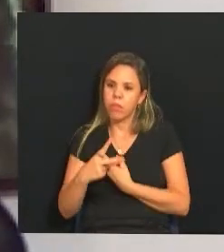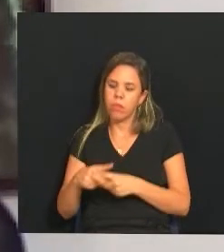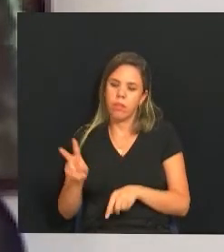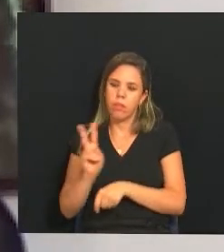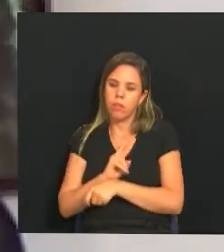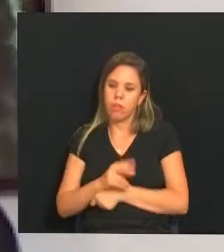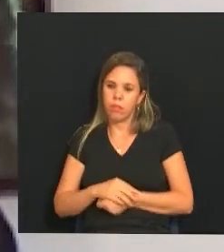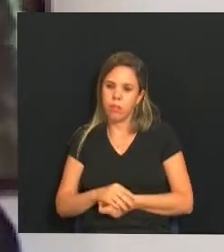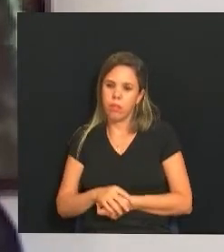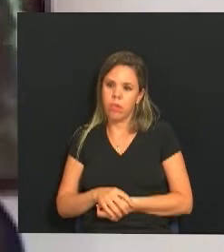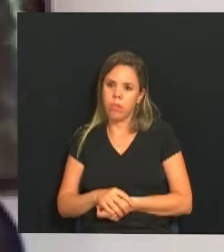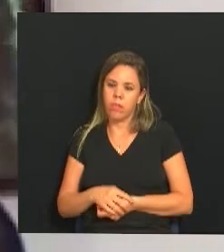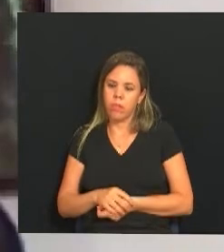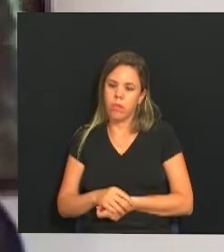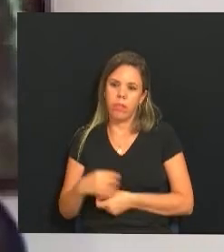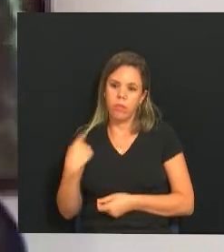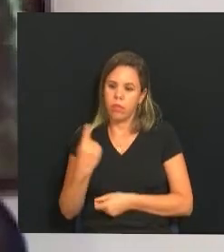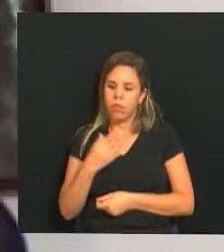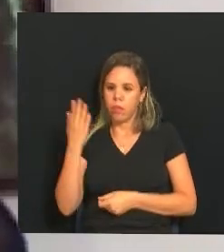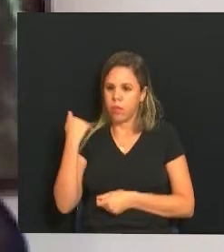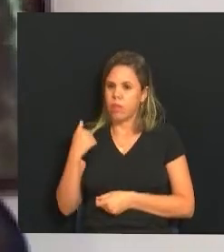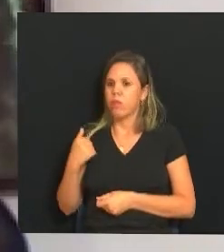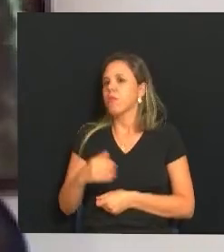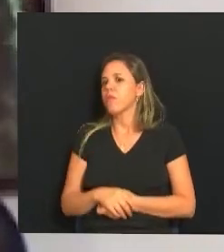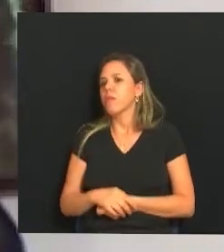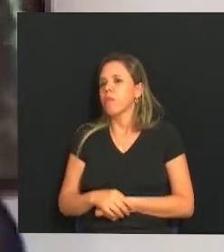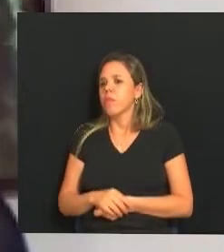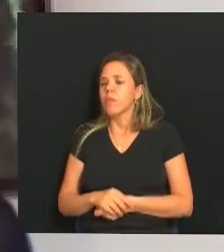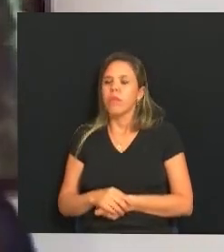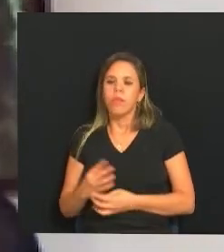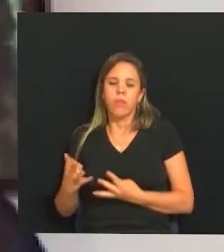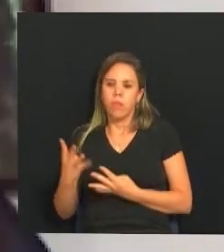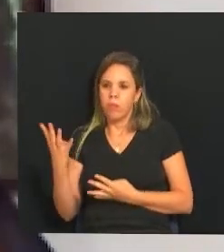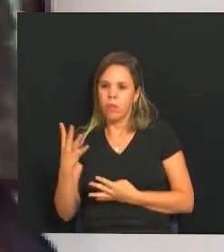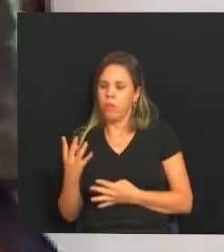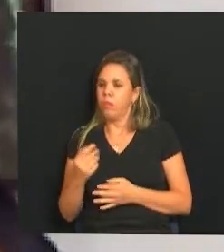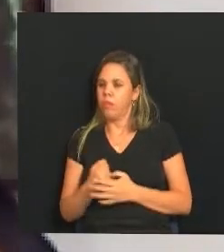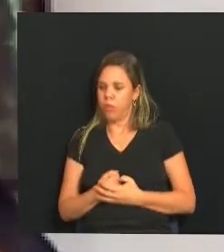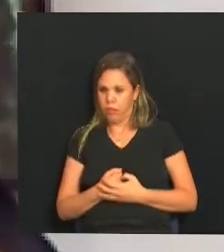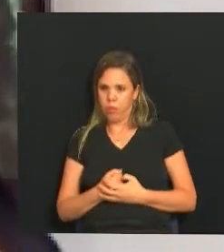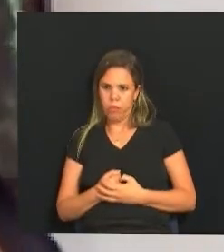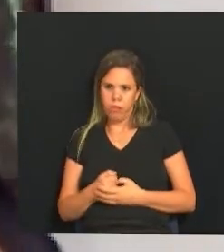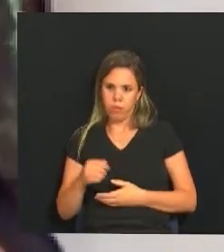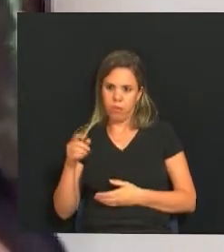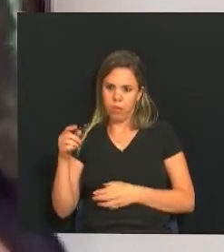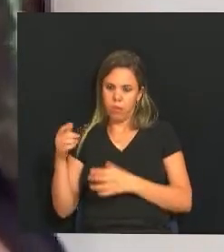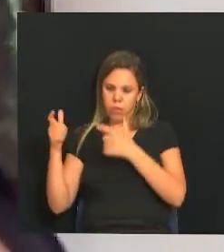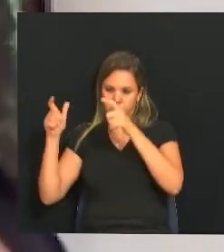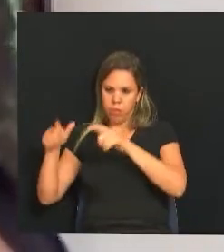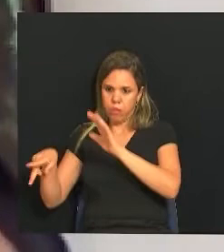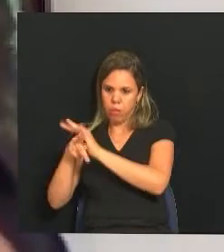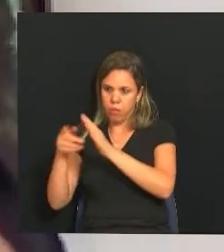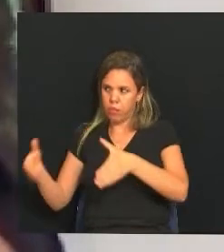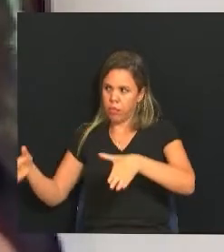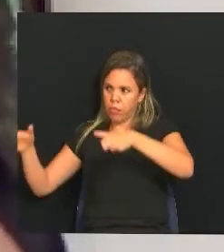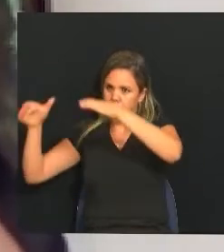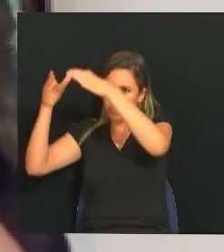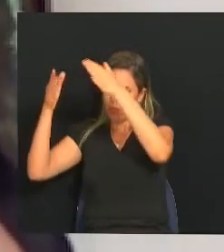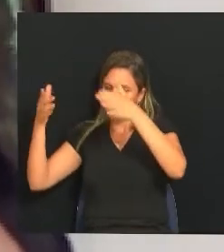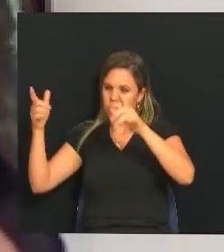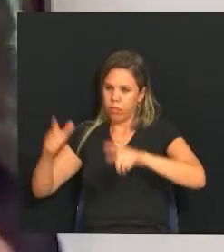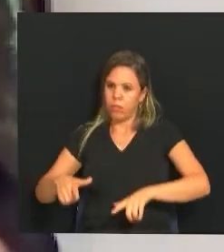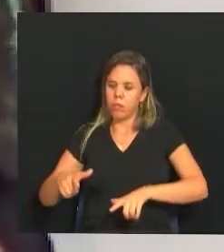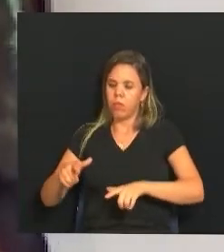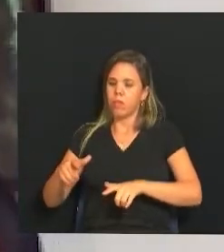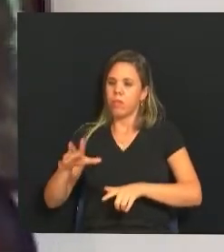segurança. A gente sabe que o impacto aí nuclear, seja da usina de Chernobyl, seja de